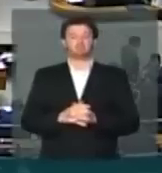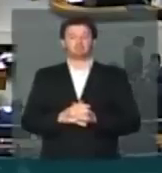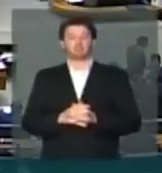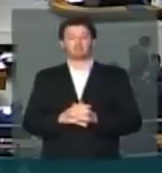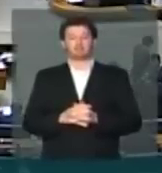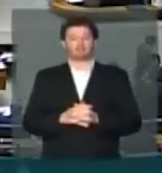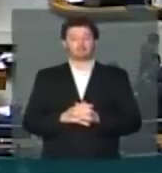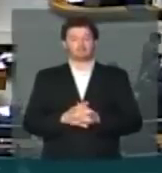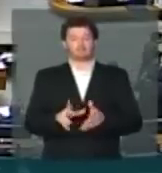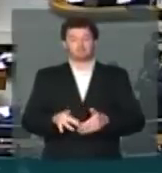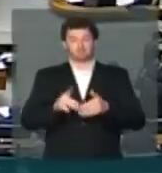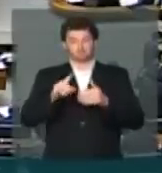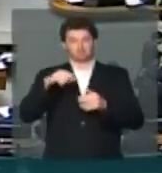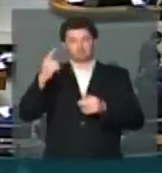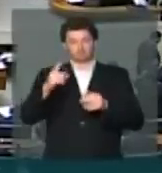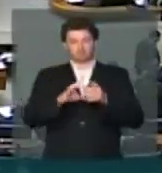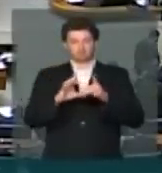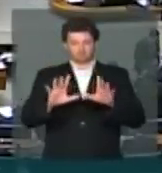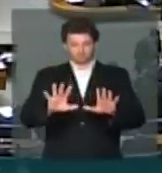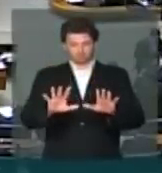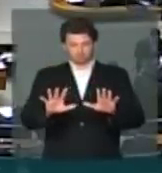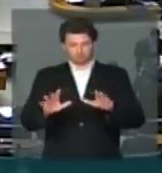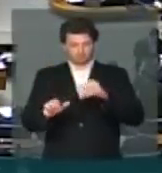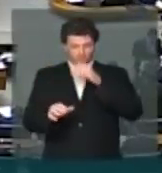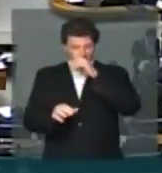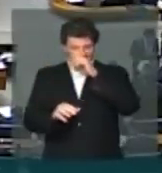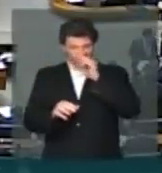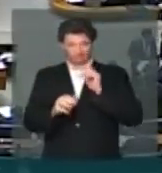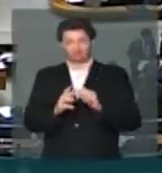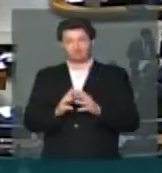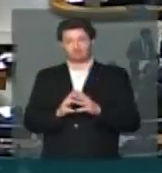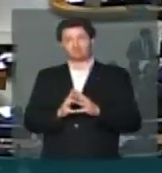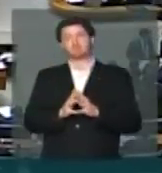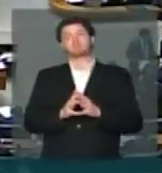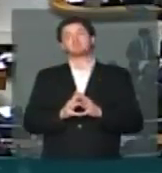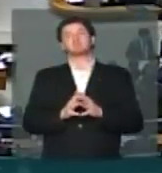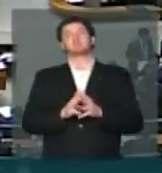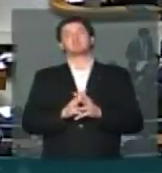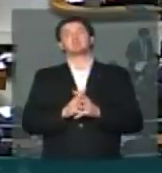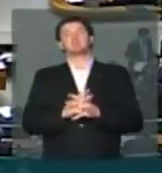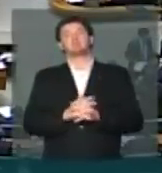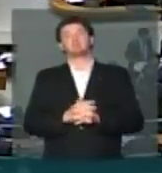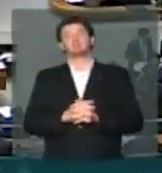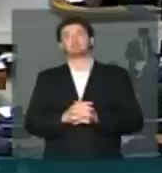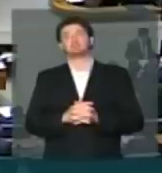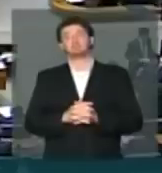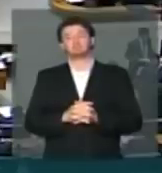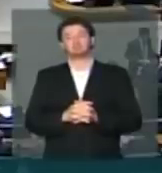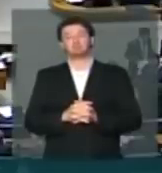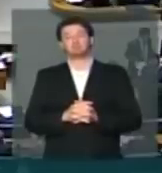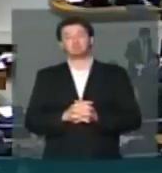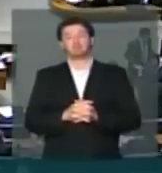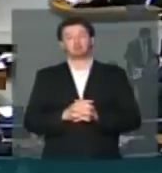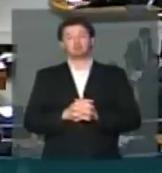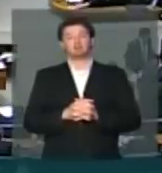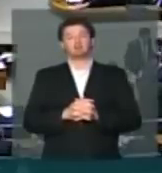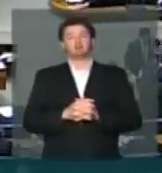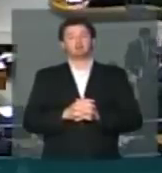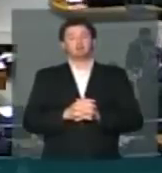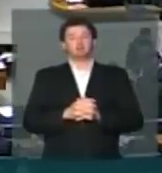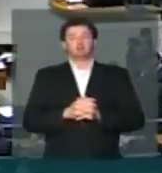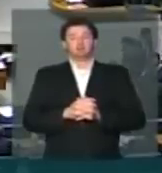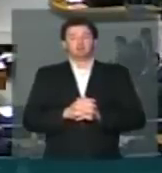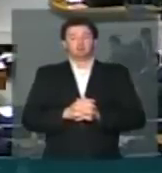Depois da palavra de liderança, eu vou. Vou aceitar destaque até terça-feira. Então, eu